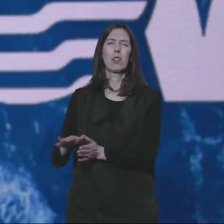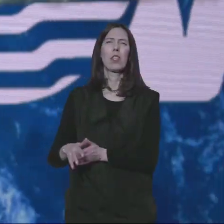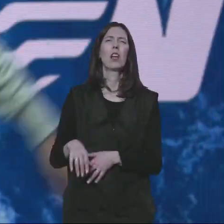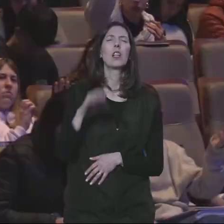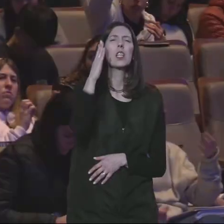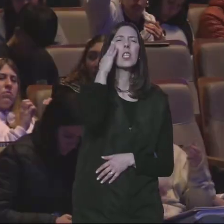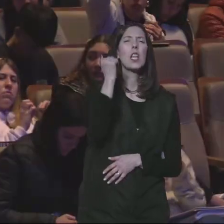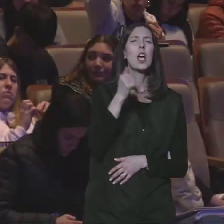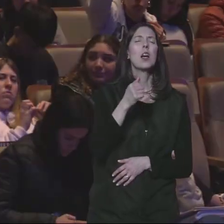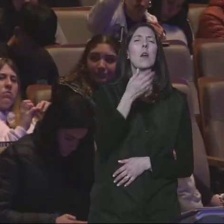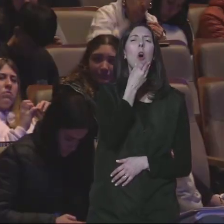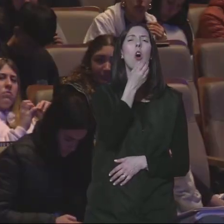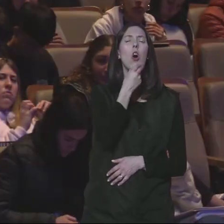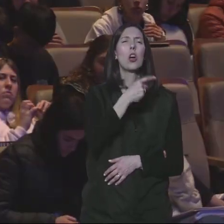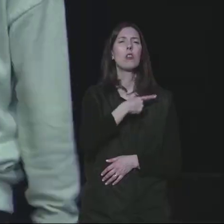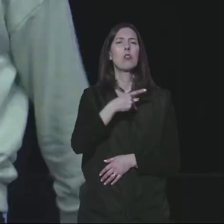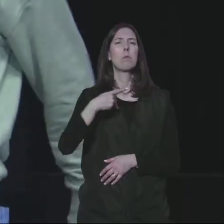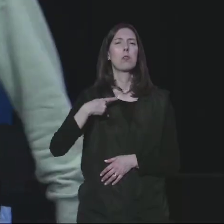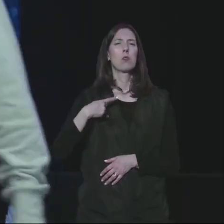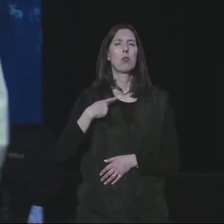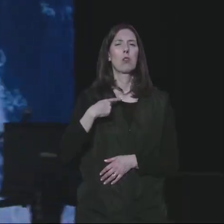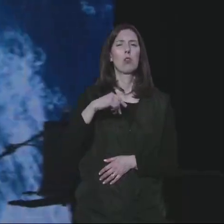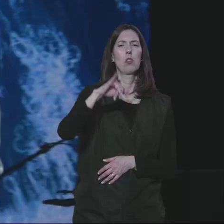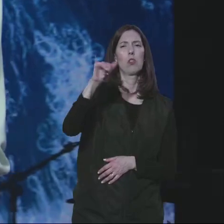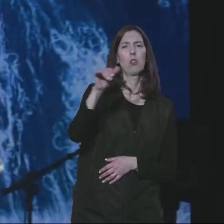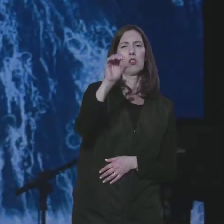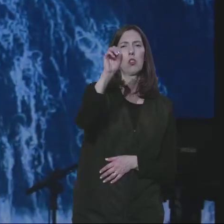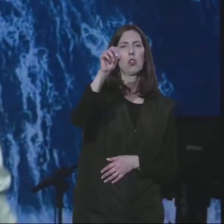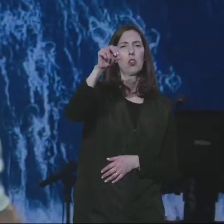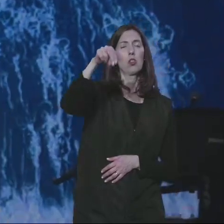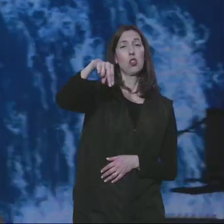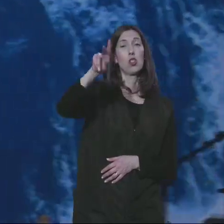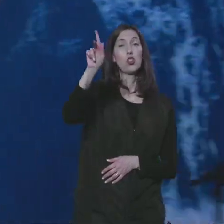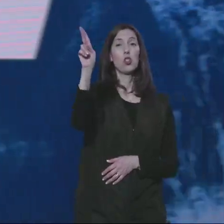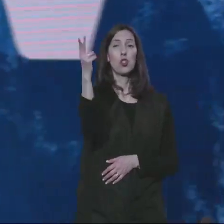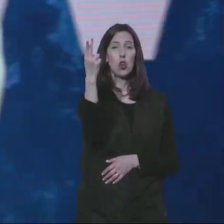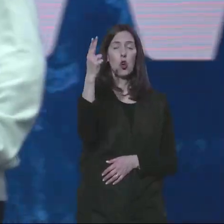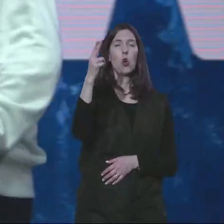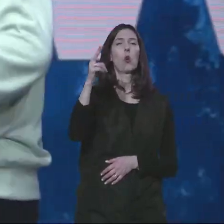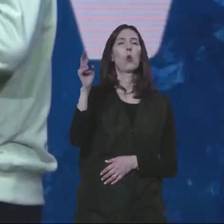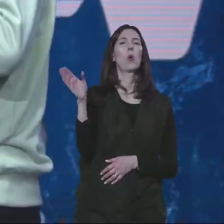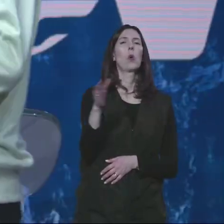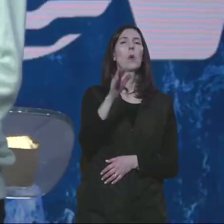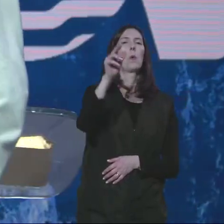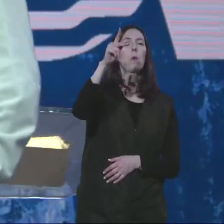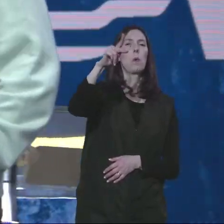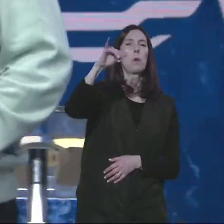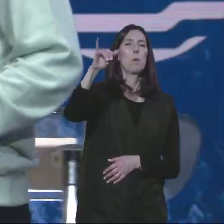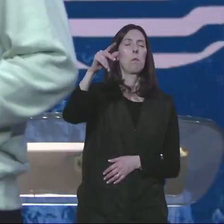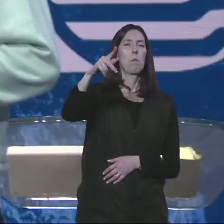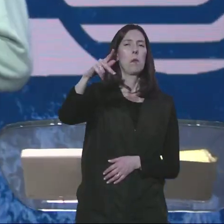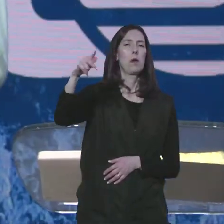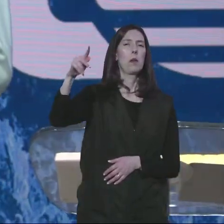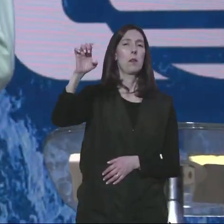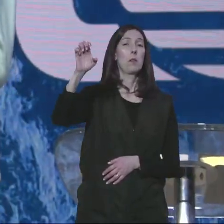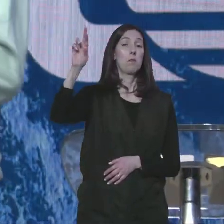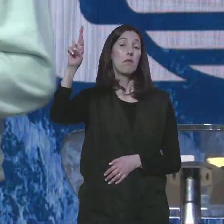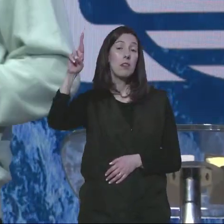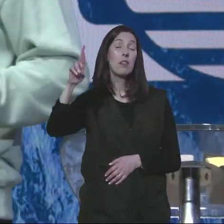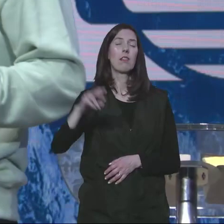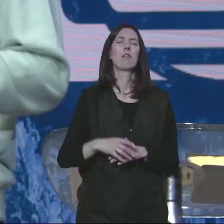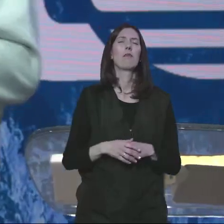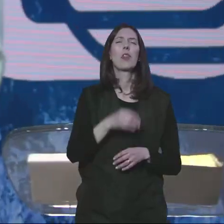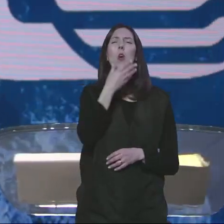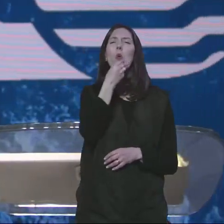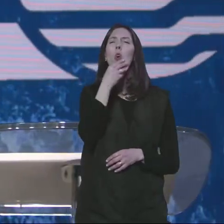eu ver. Se você nunca ouviu falar, procura depois no YouTube. Ele é uma benção, um pregador americano, cara fera demais. E ele conta